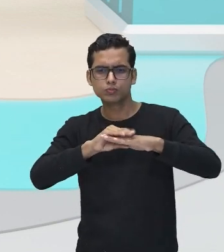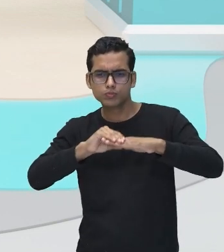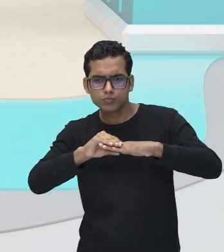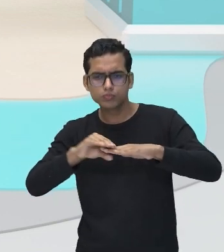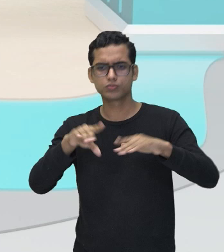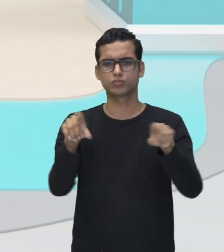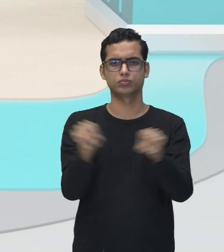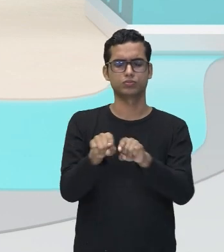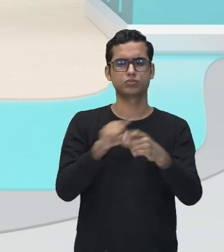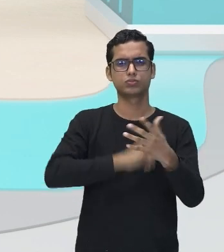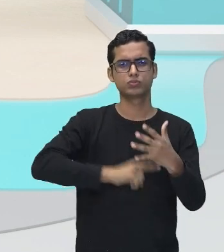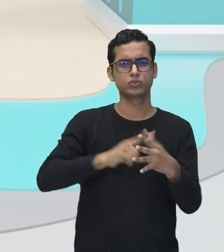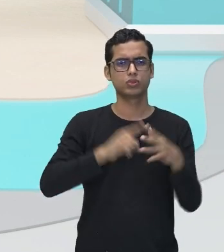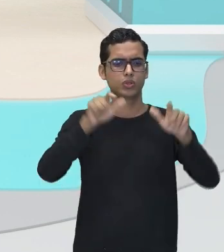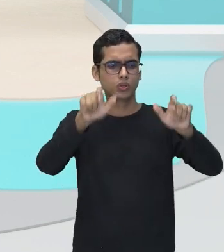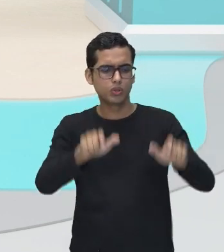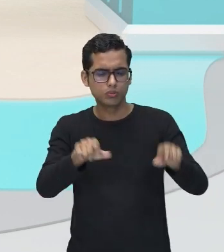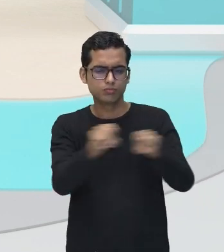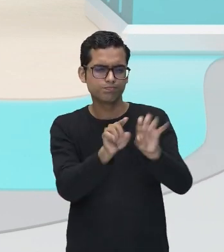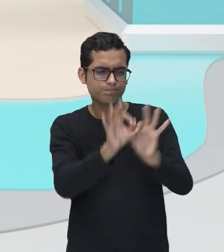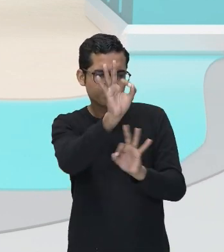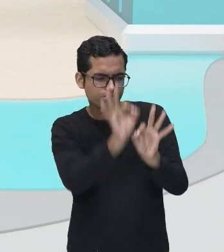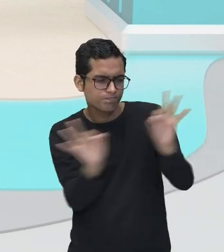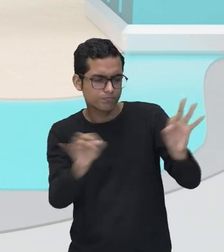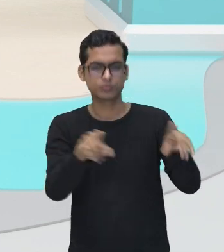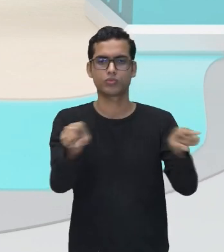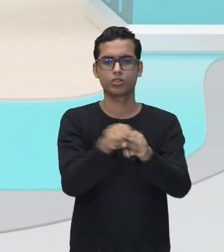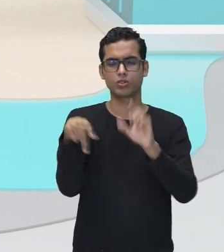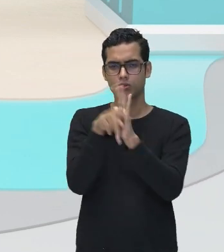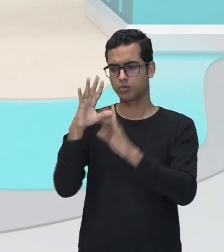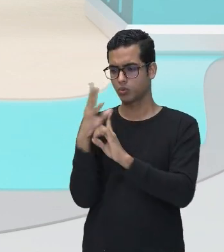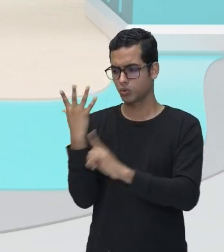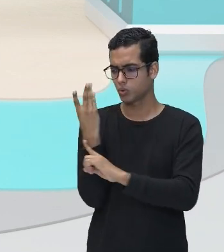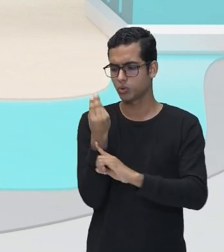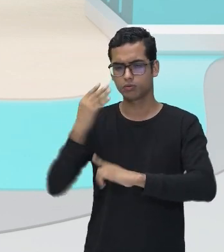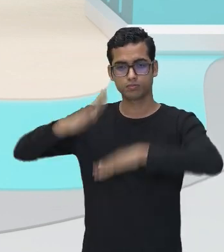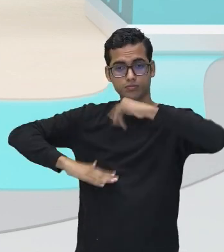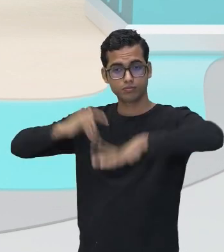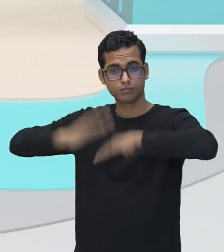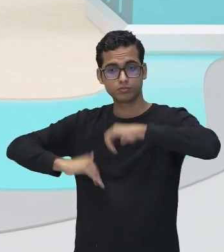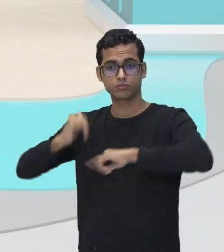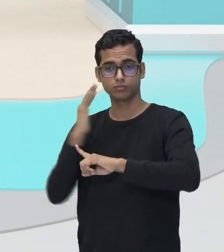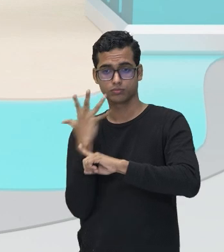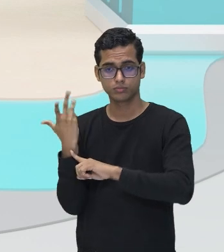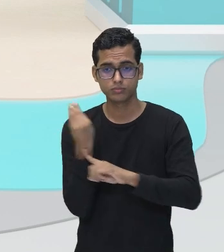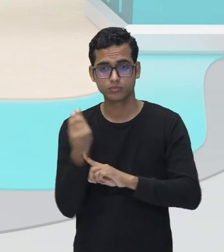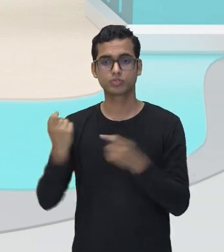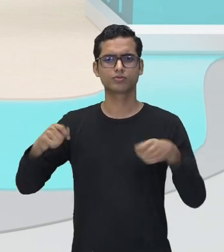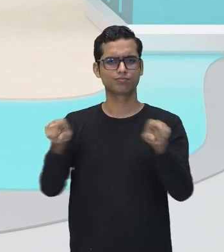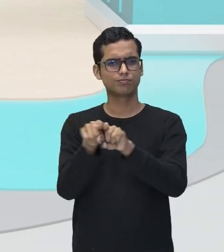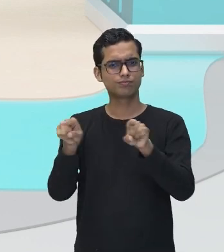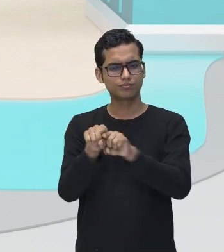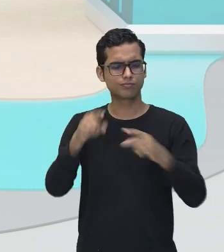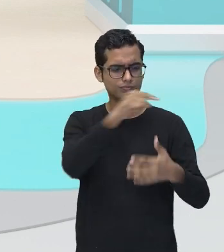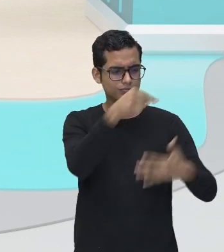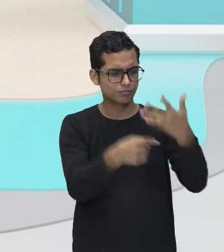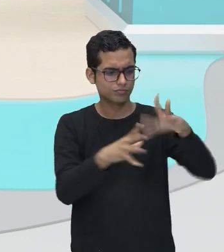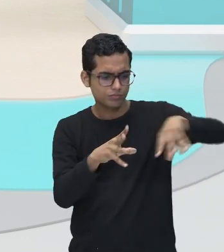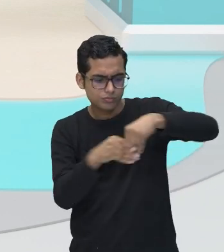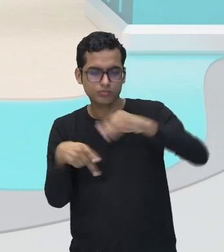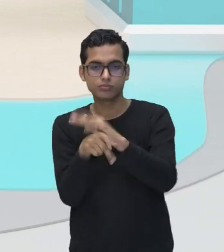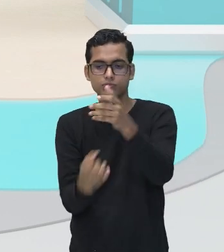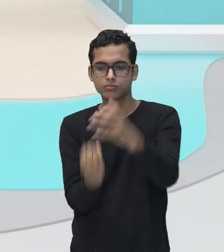Então, o artista ele precisa de todos esses elementos para produzir uma obra de arte. Então, vamos